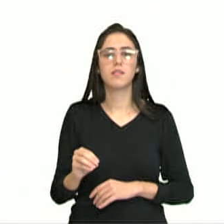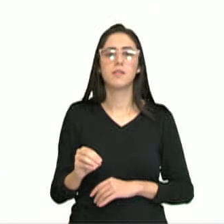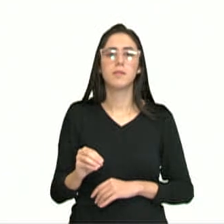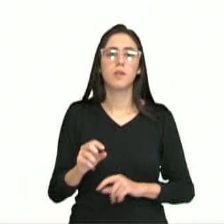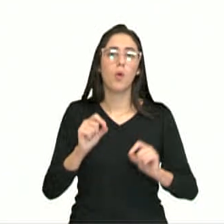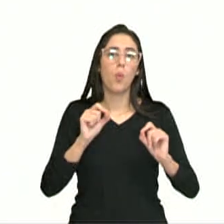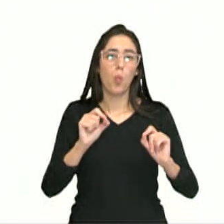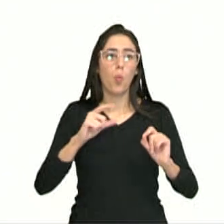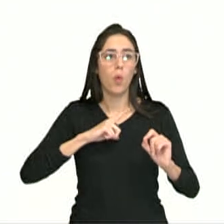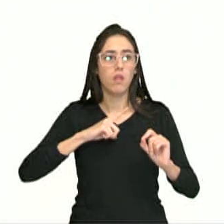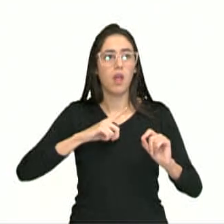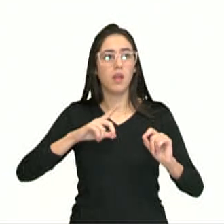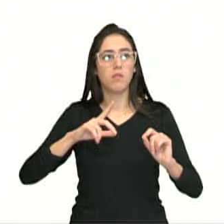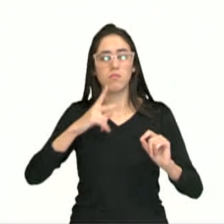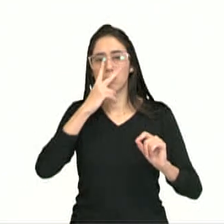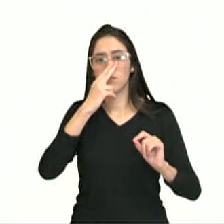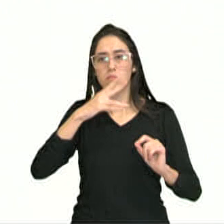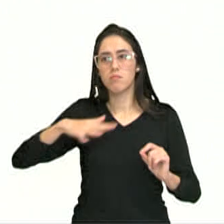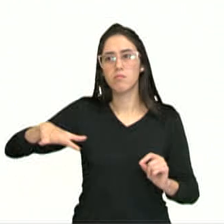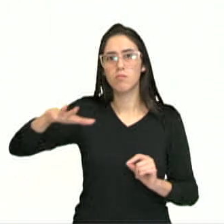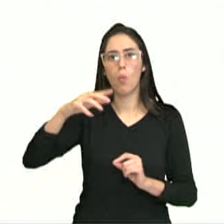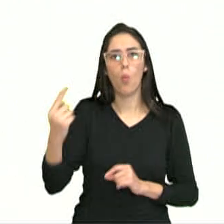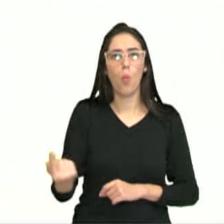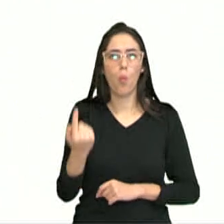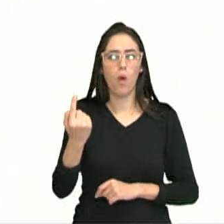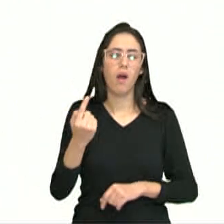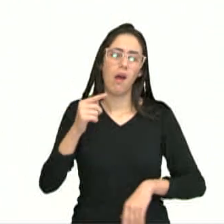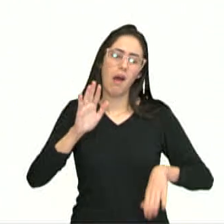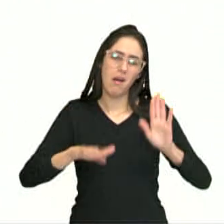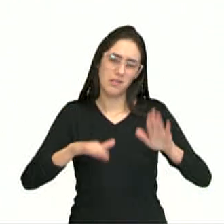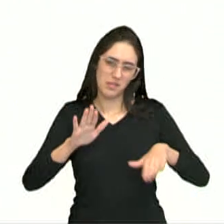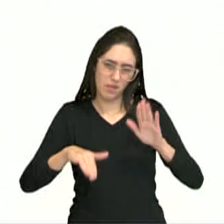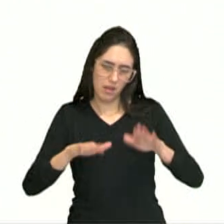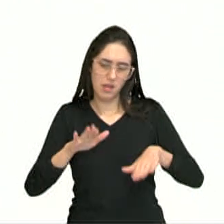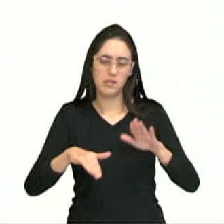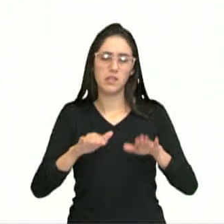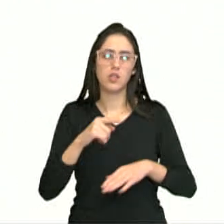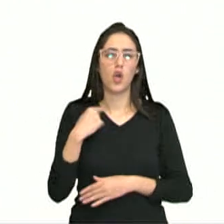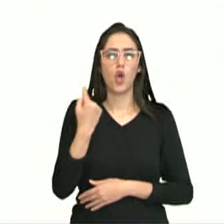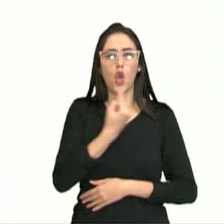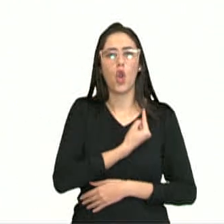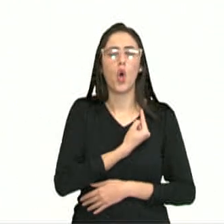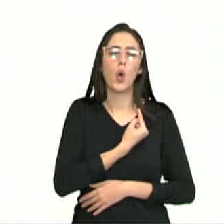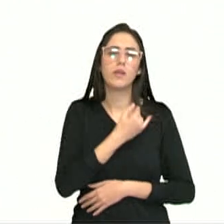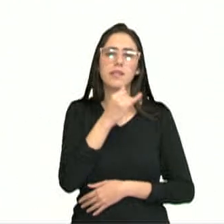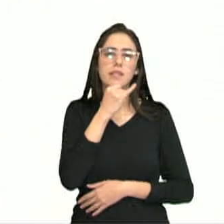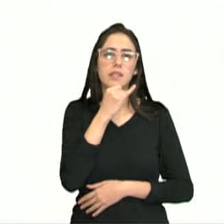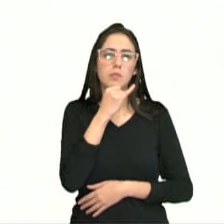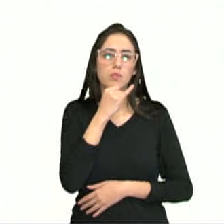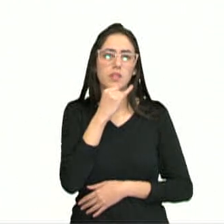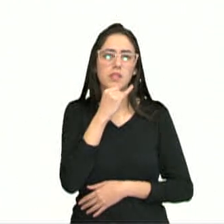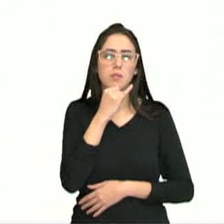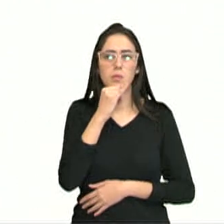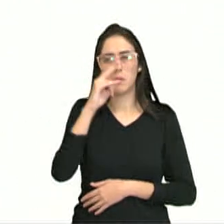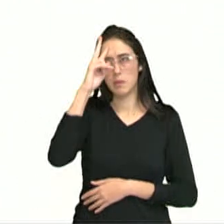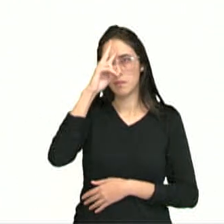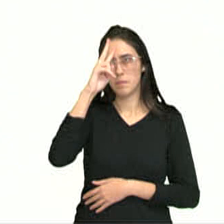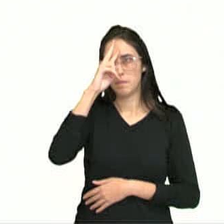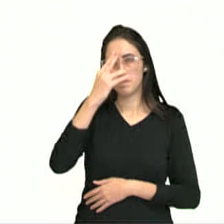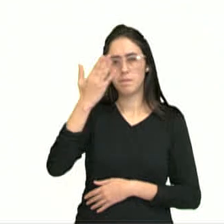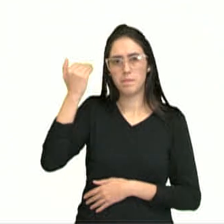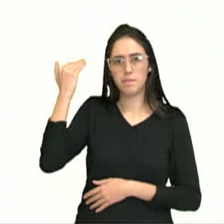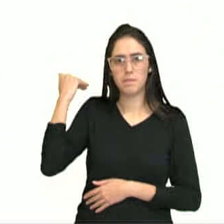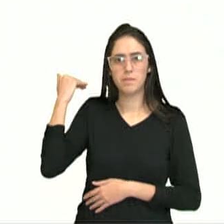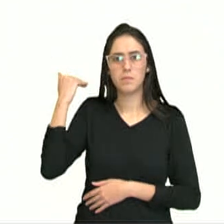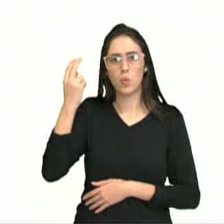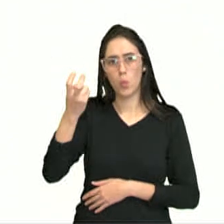como unidade. Então é o que eu disse para vocês. Às vezes a gente olha para formação cultural. O brasileiro é